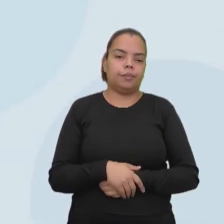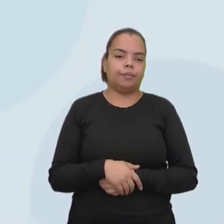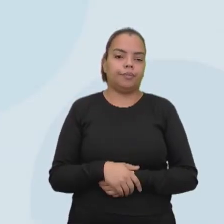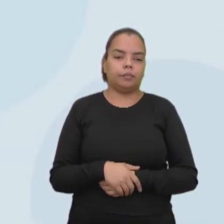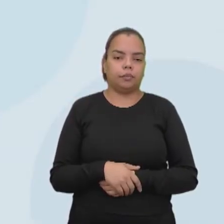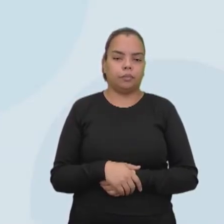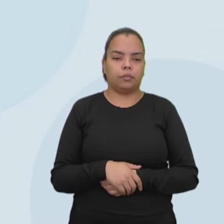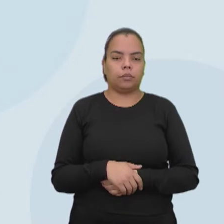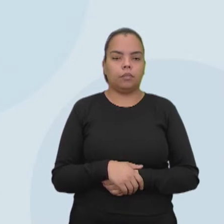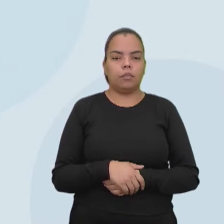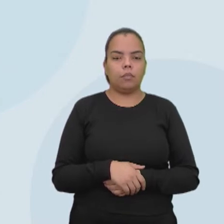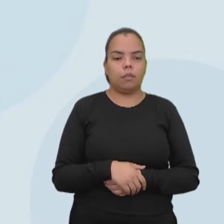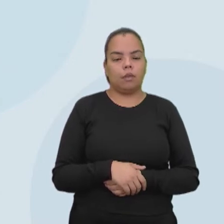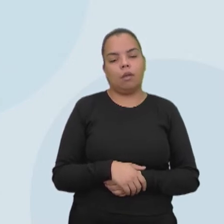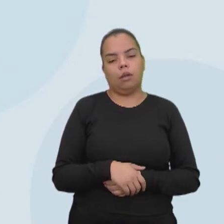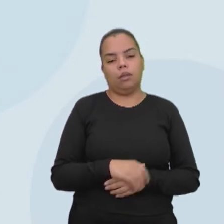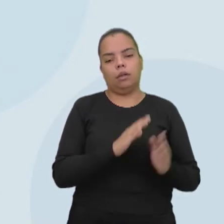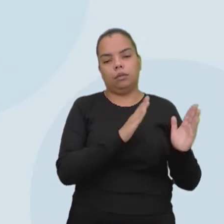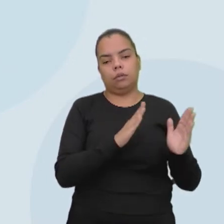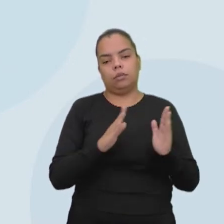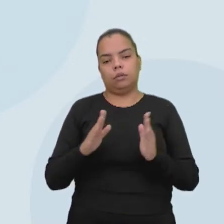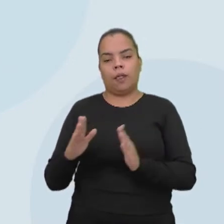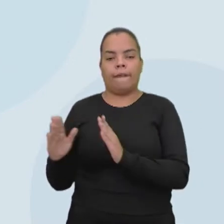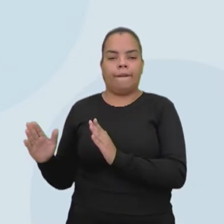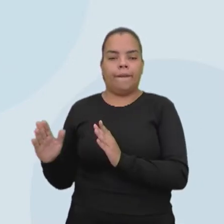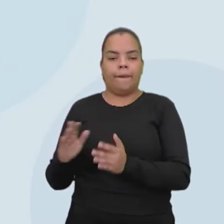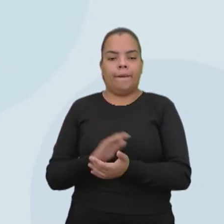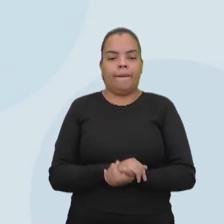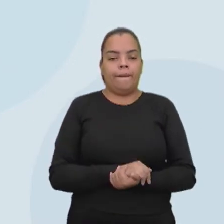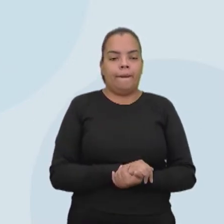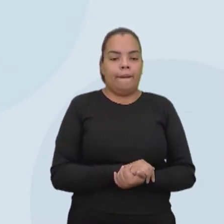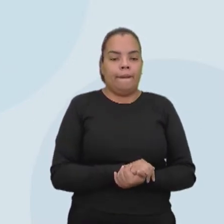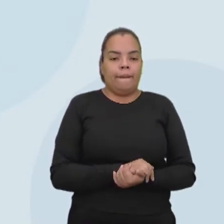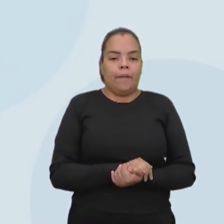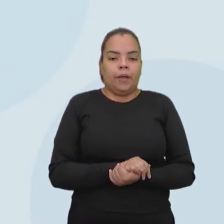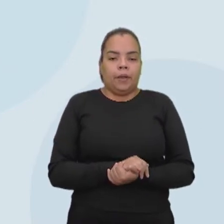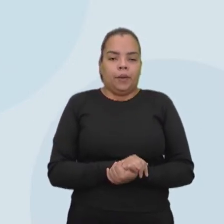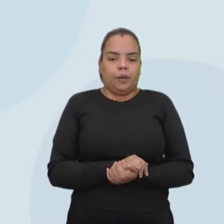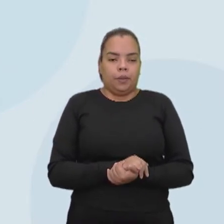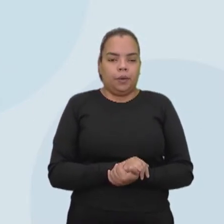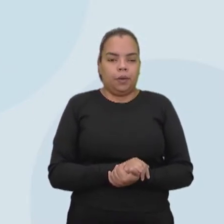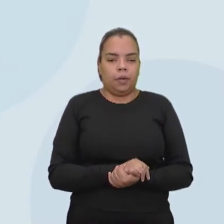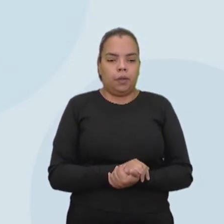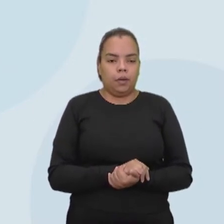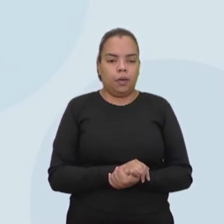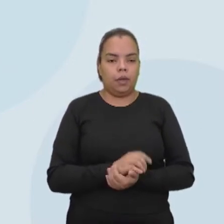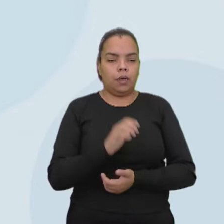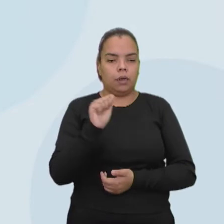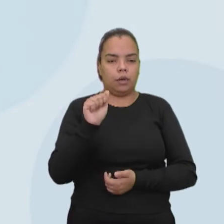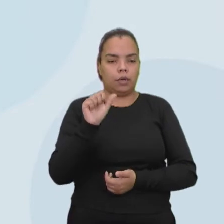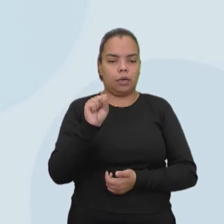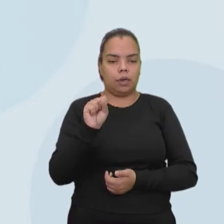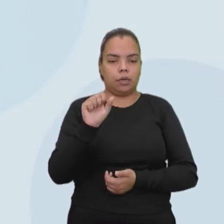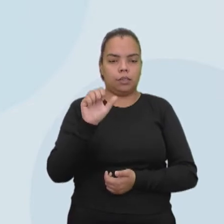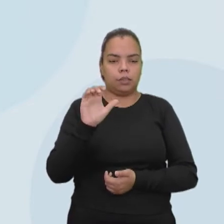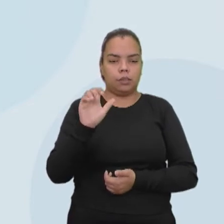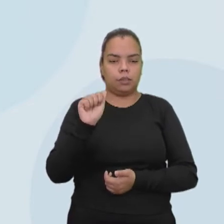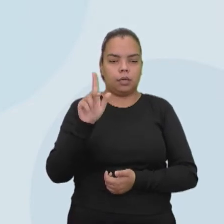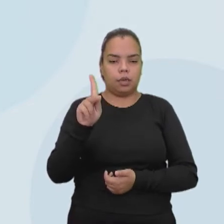de rochas sedimentares clássicas, como a gente viu naquela tabela, mas com imagens aí, ó. O cascalho, né, que tem aí o